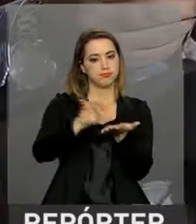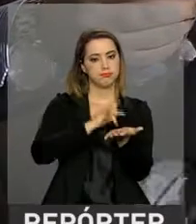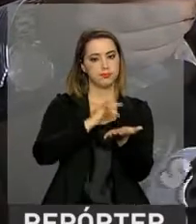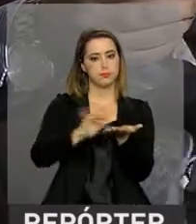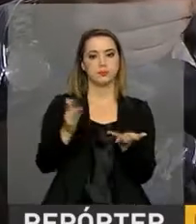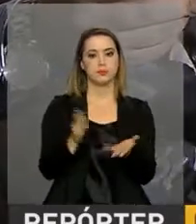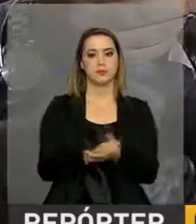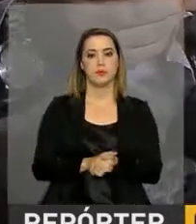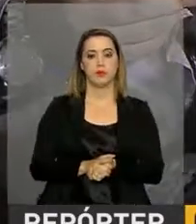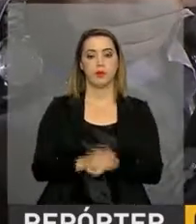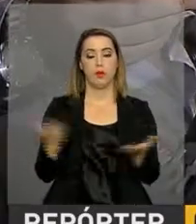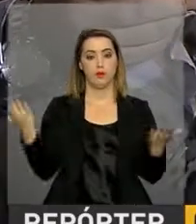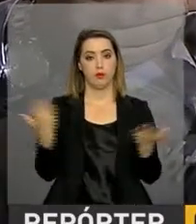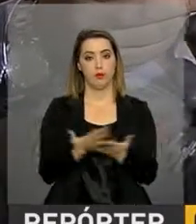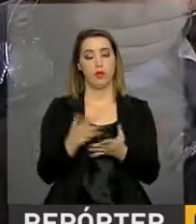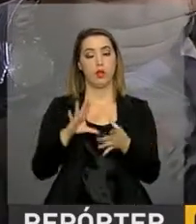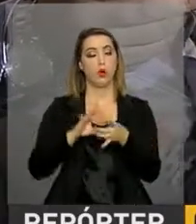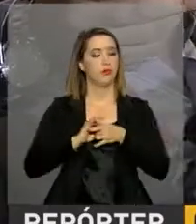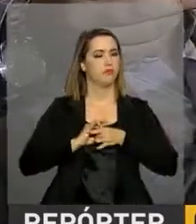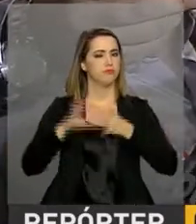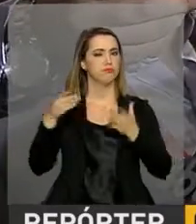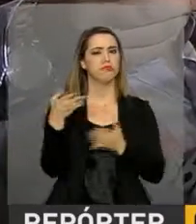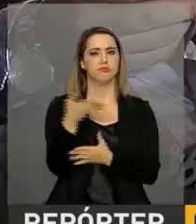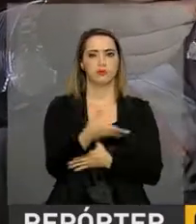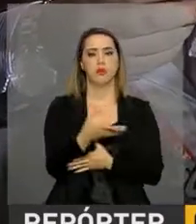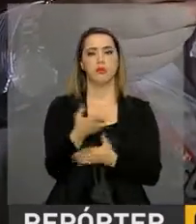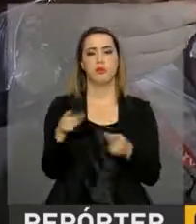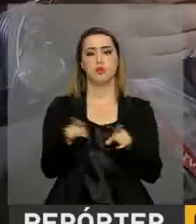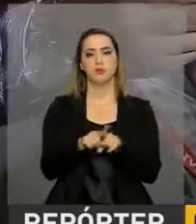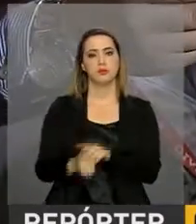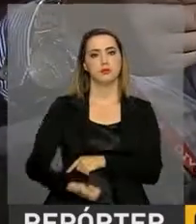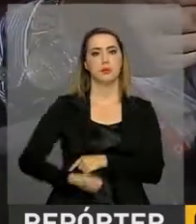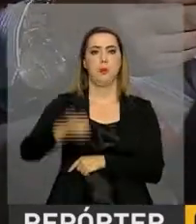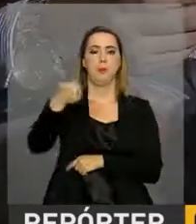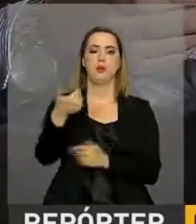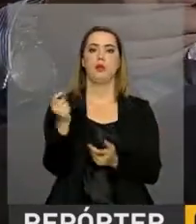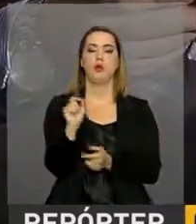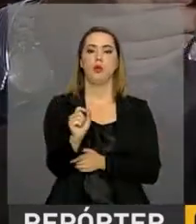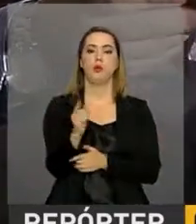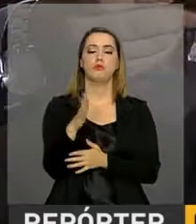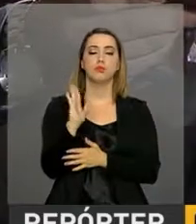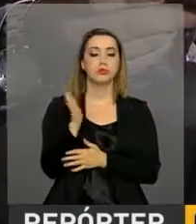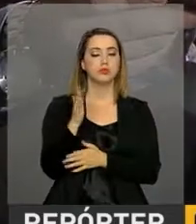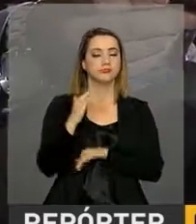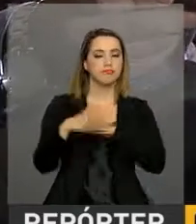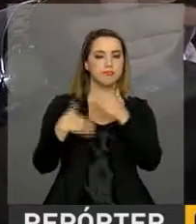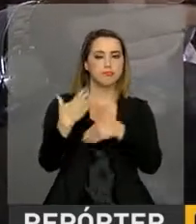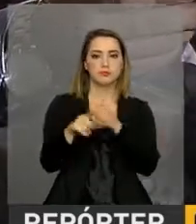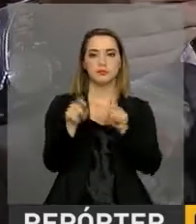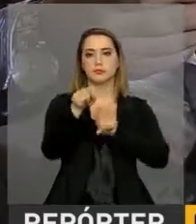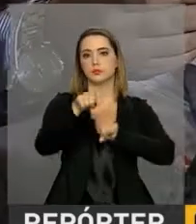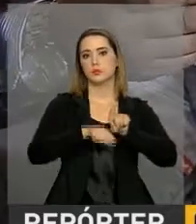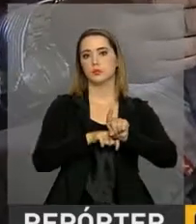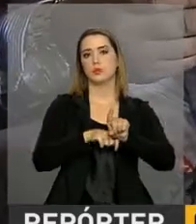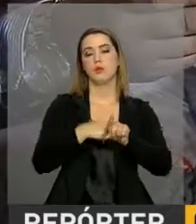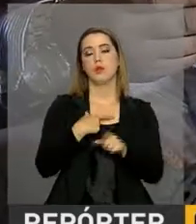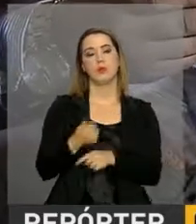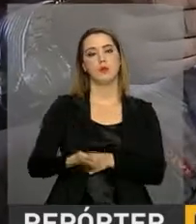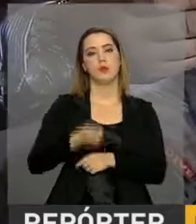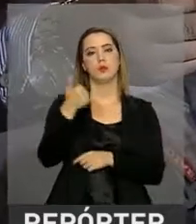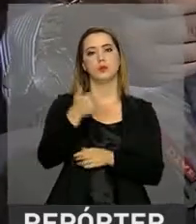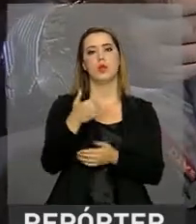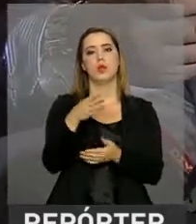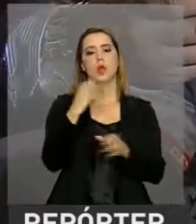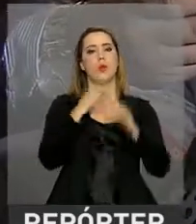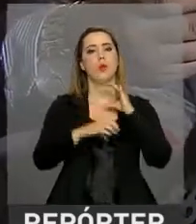com essa liberação da faixa de 700 vai melhorar sensivelmente a partir dos próximos meses a qualidade dos serviços de